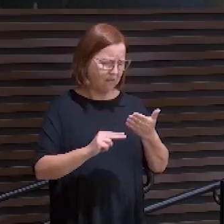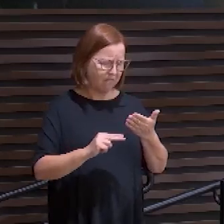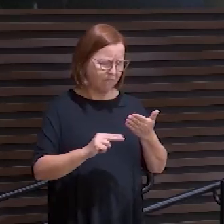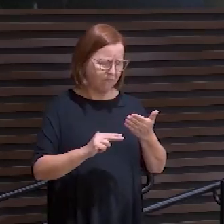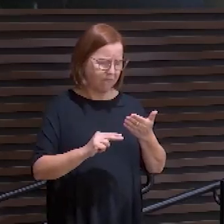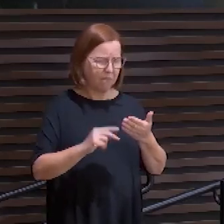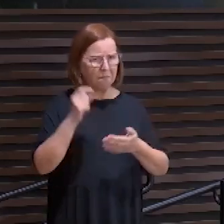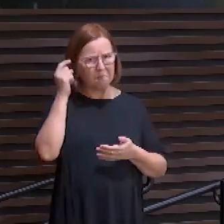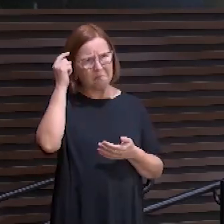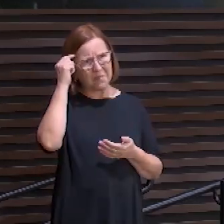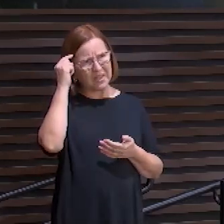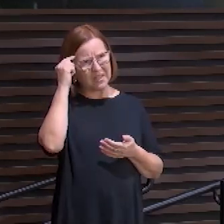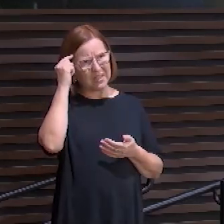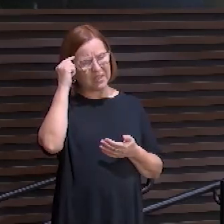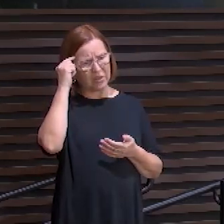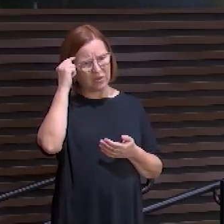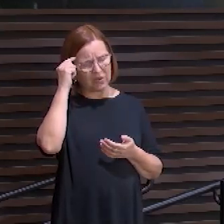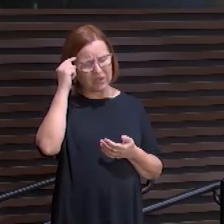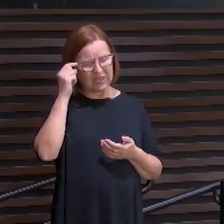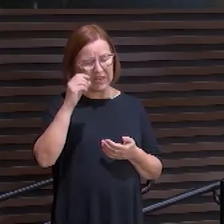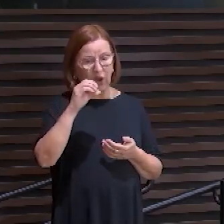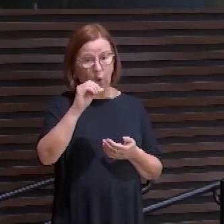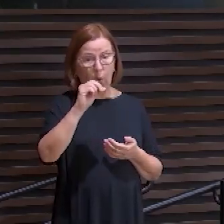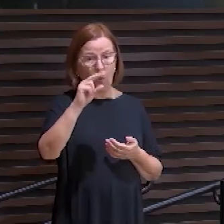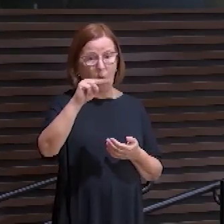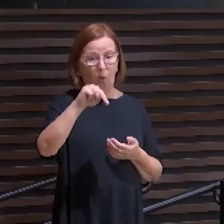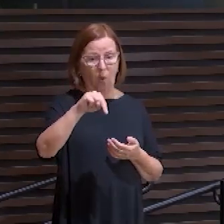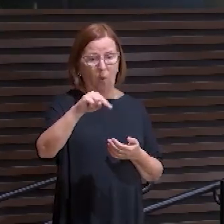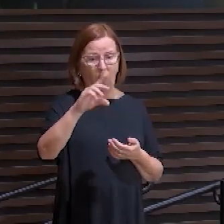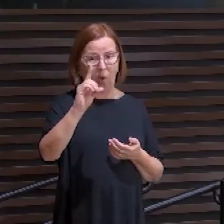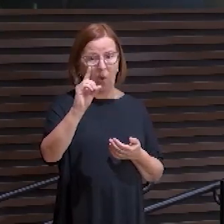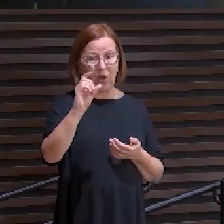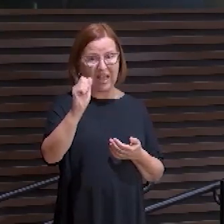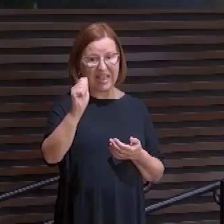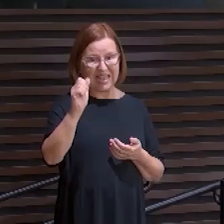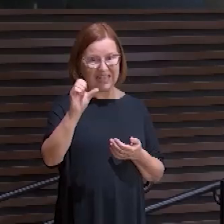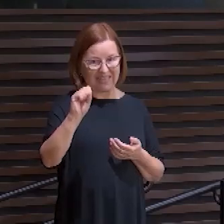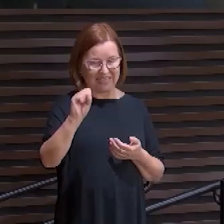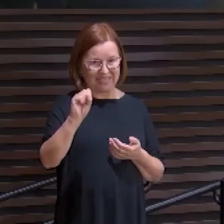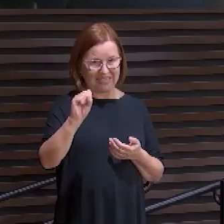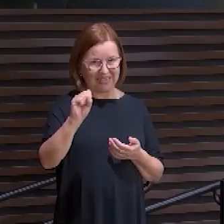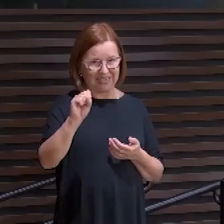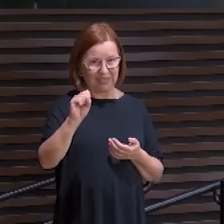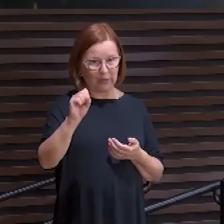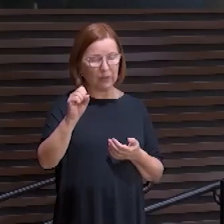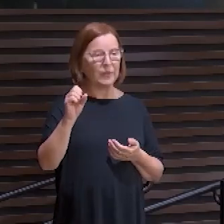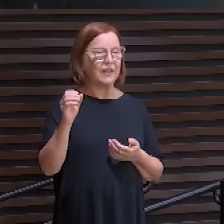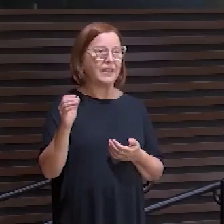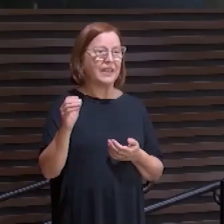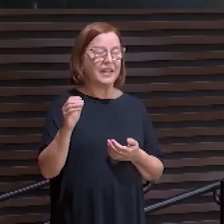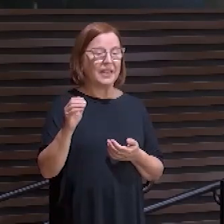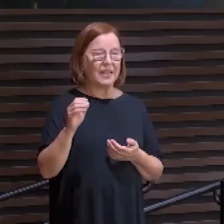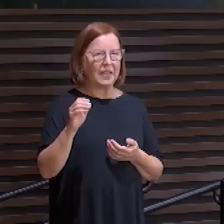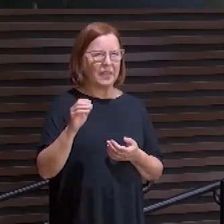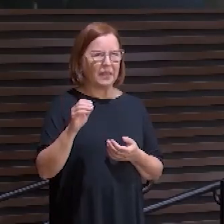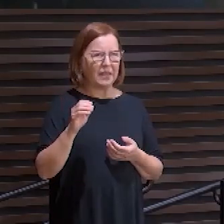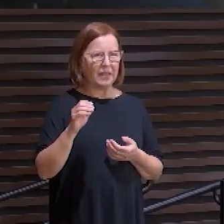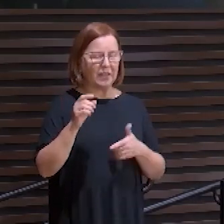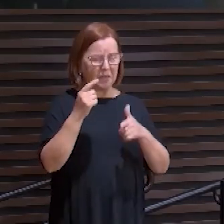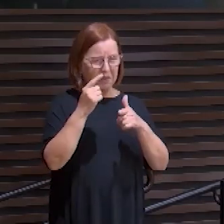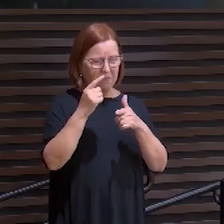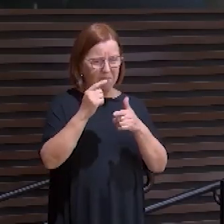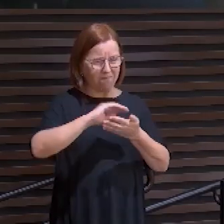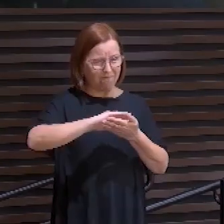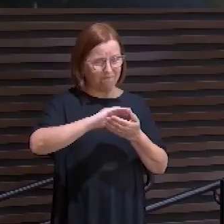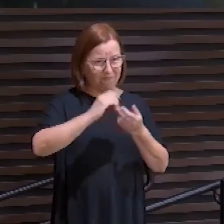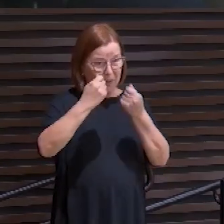que eram as ondas do micro-ondas que estavam infectando a família, e descobri que ela estava dizendo: